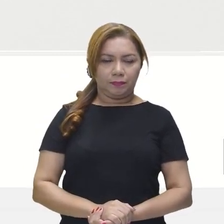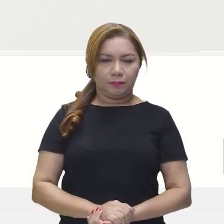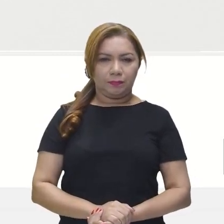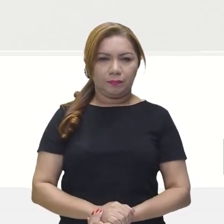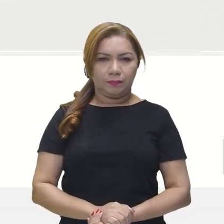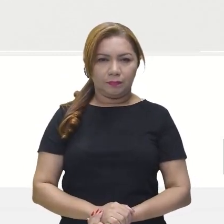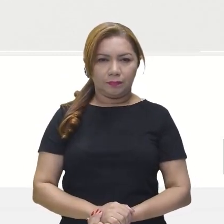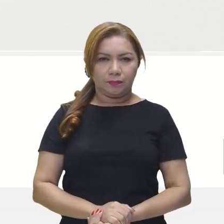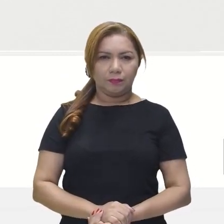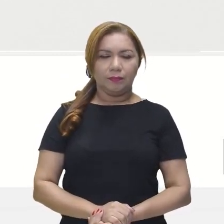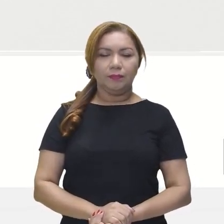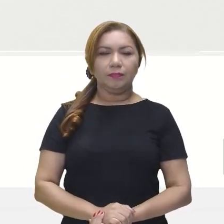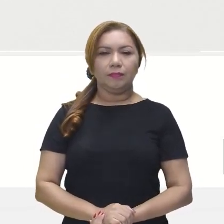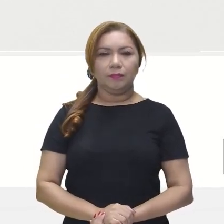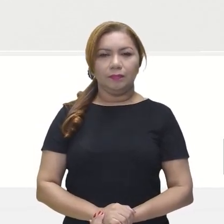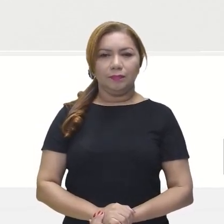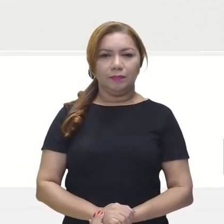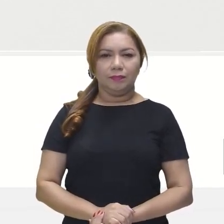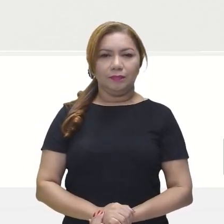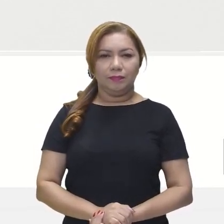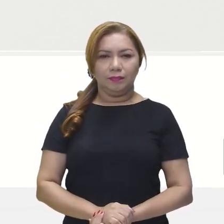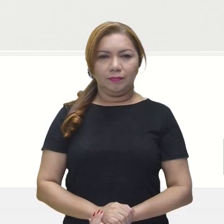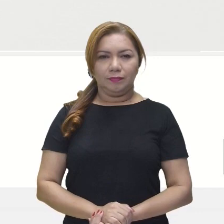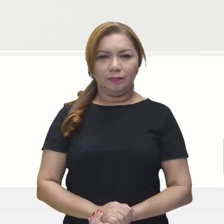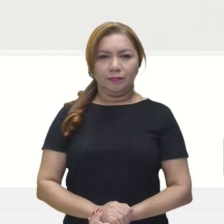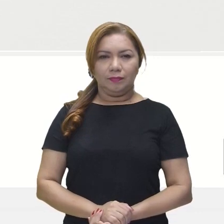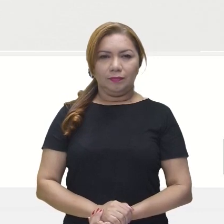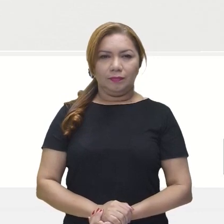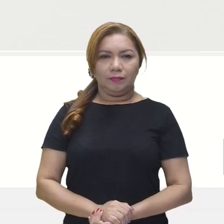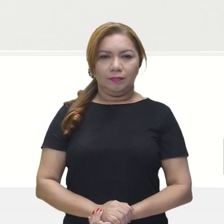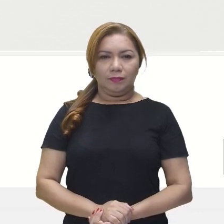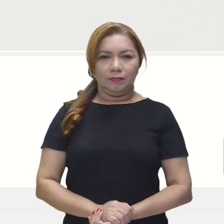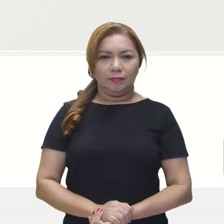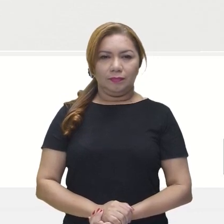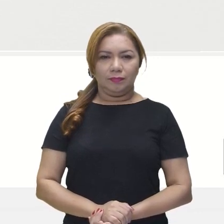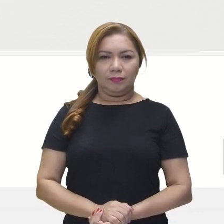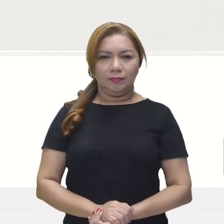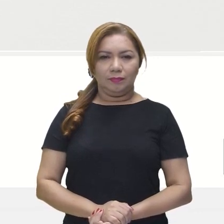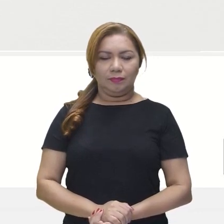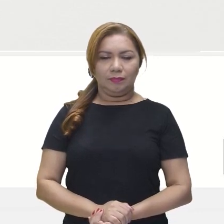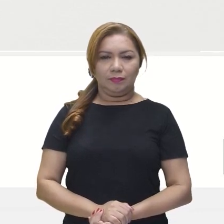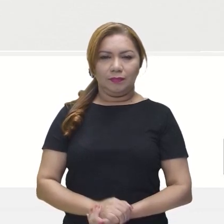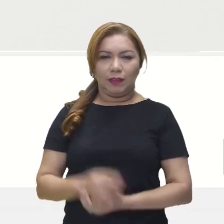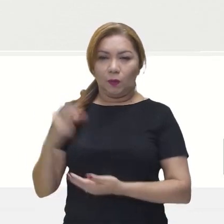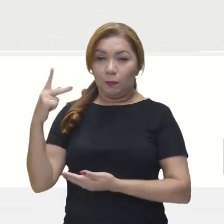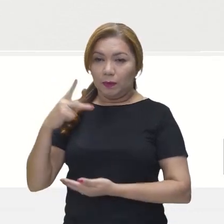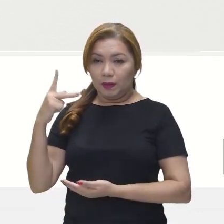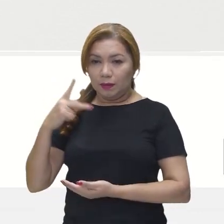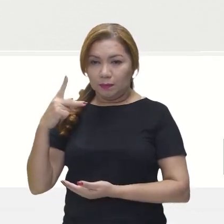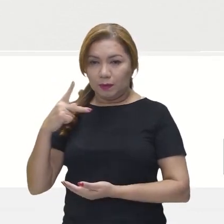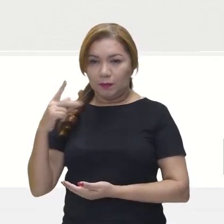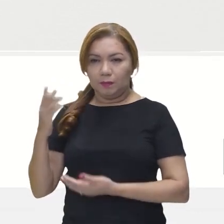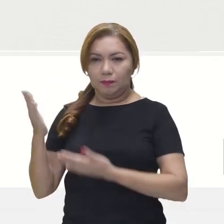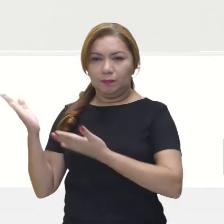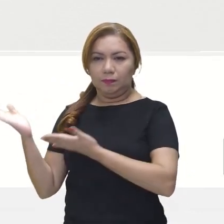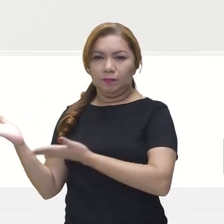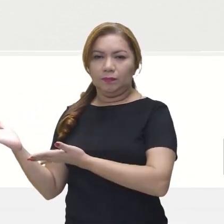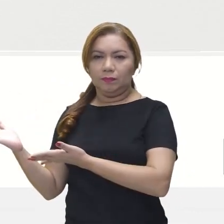metros de perímetro. Estamos falando aqui agora é o perímetro.